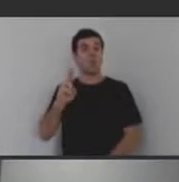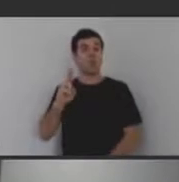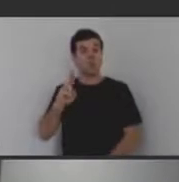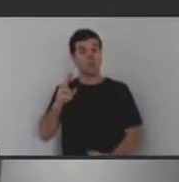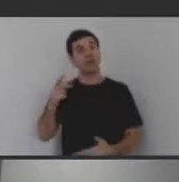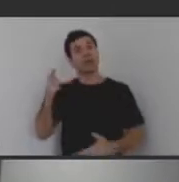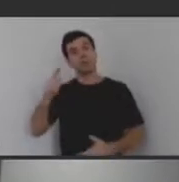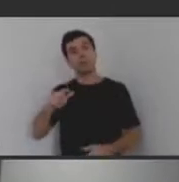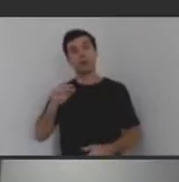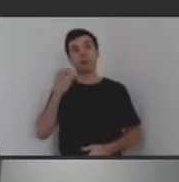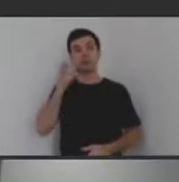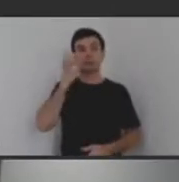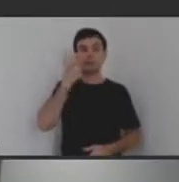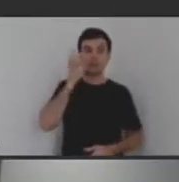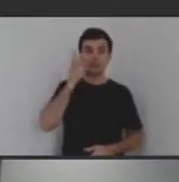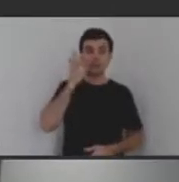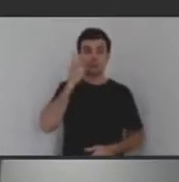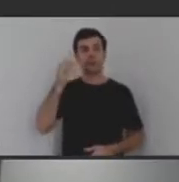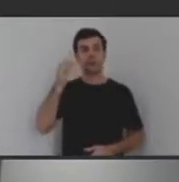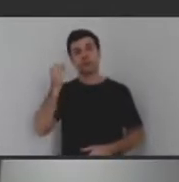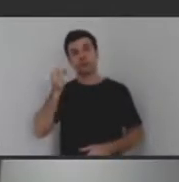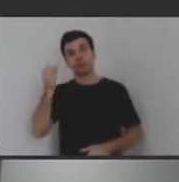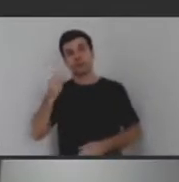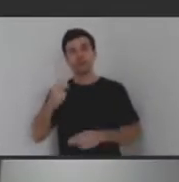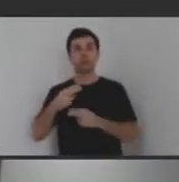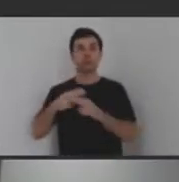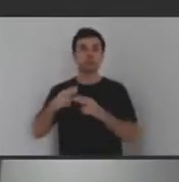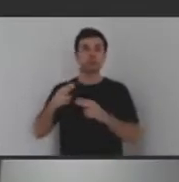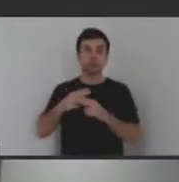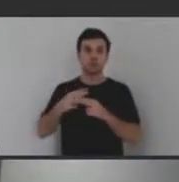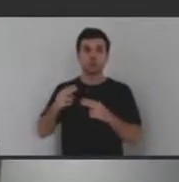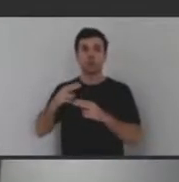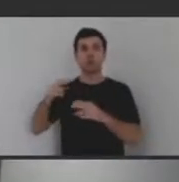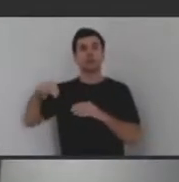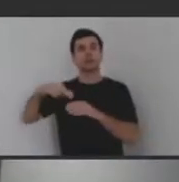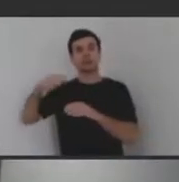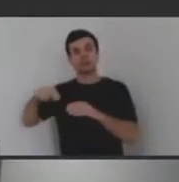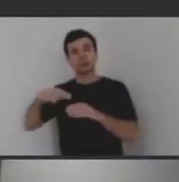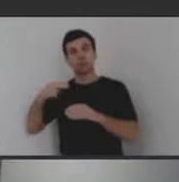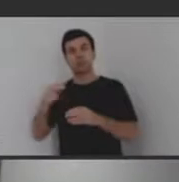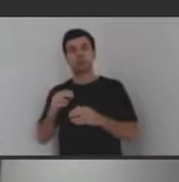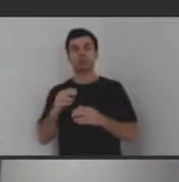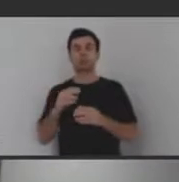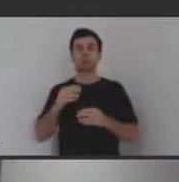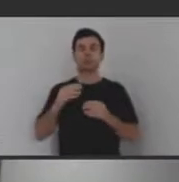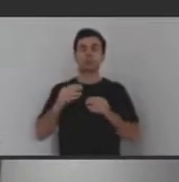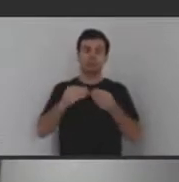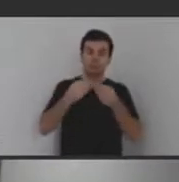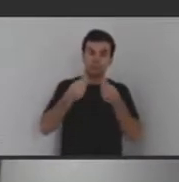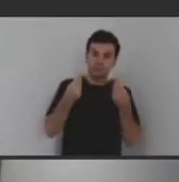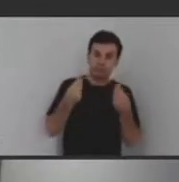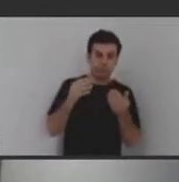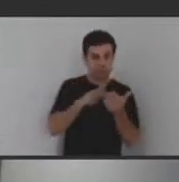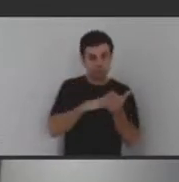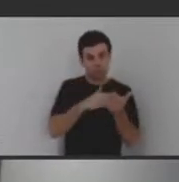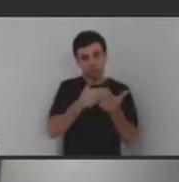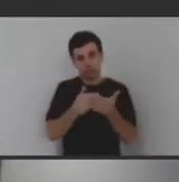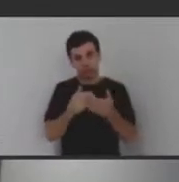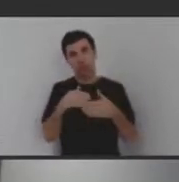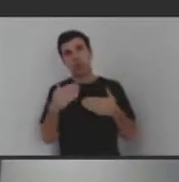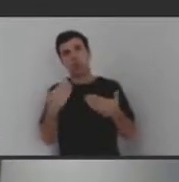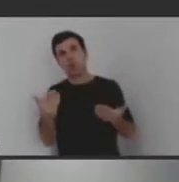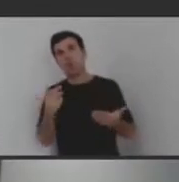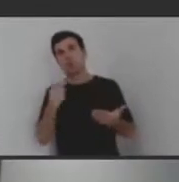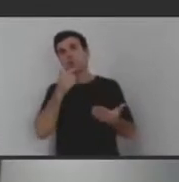são servidos café com leite achocolatado ou iogurte, pão com margarina, requeijão ou frios, e uma fruta da estação pelo preço